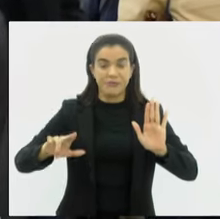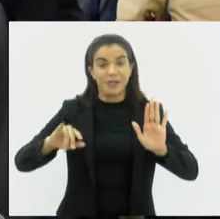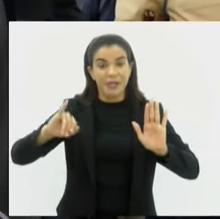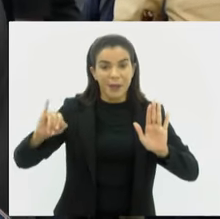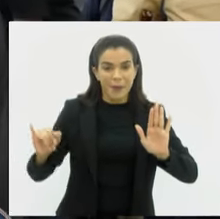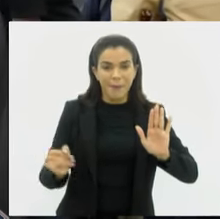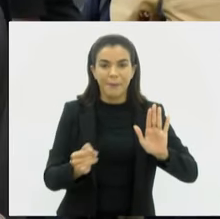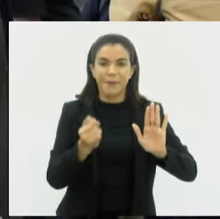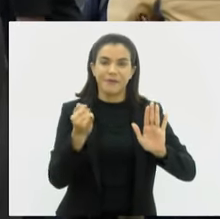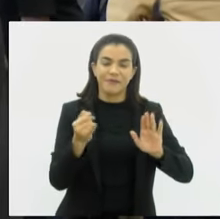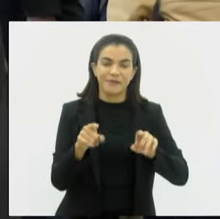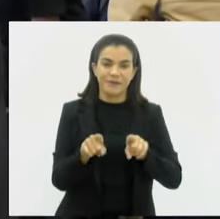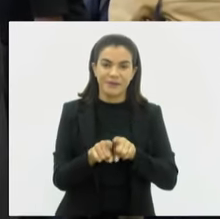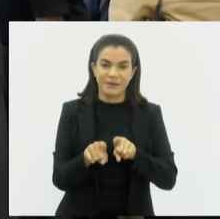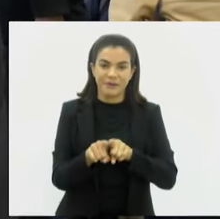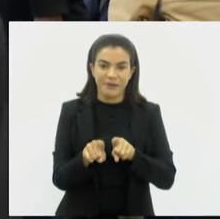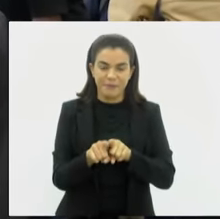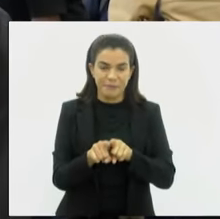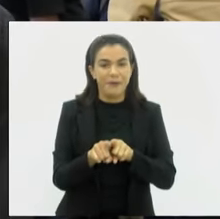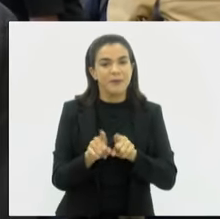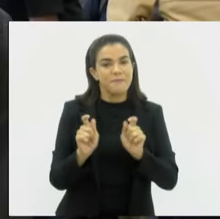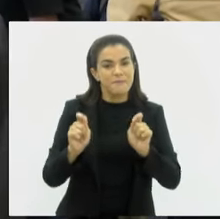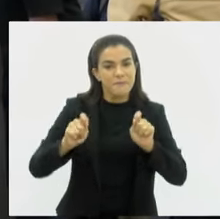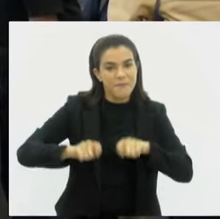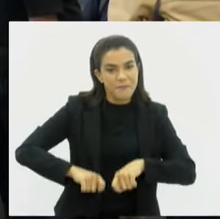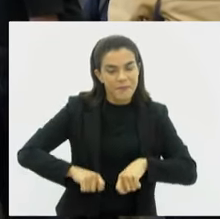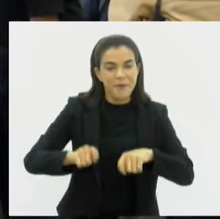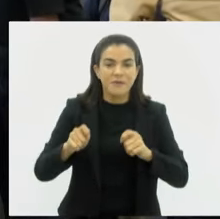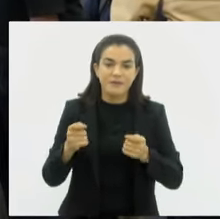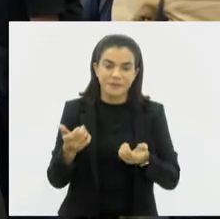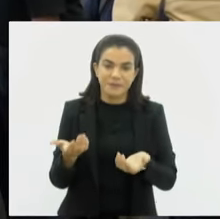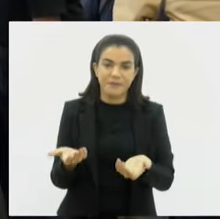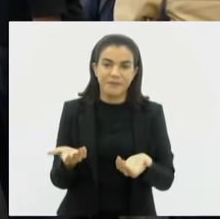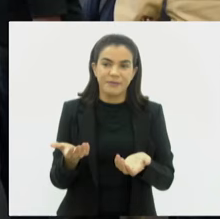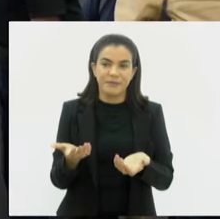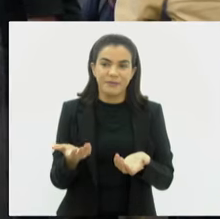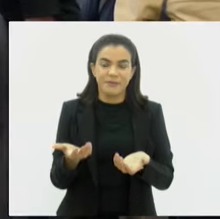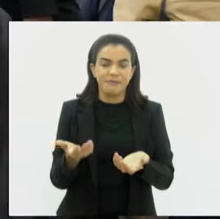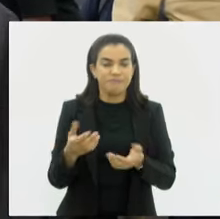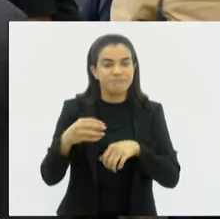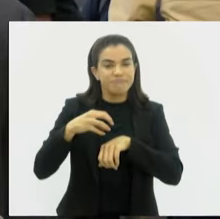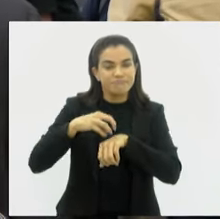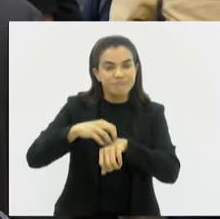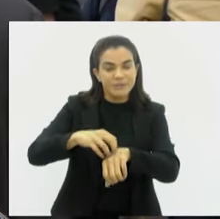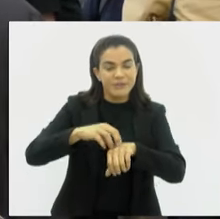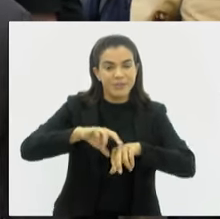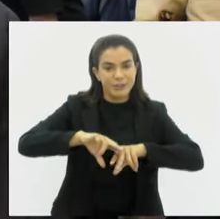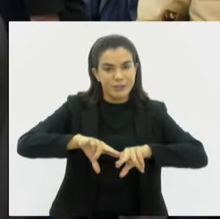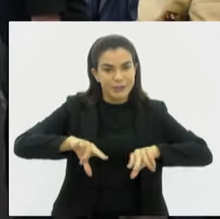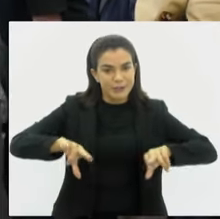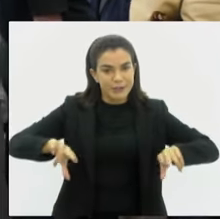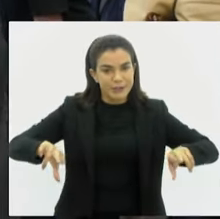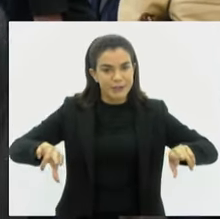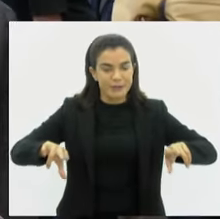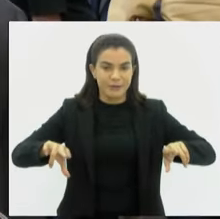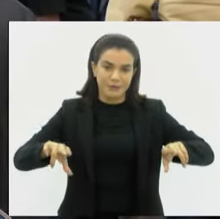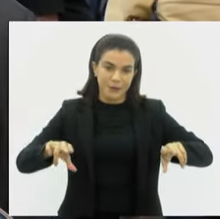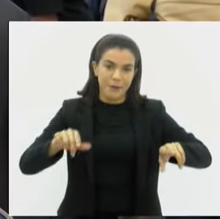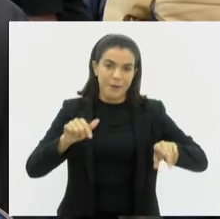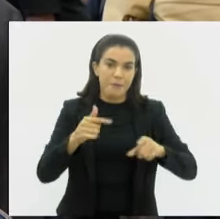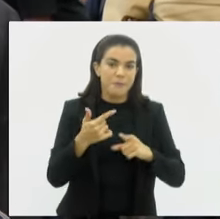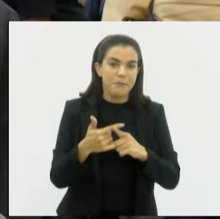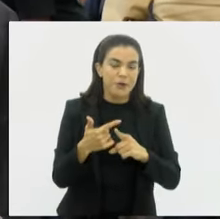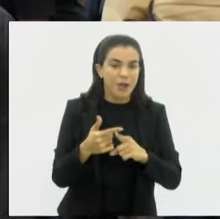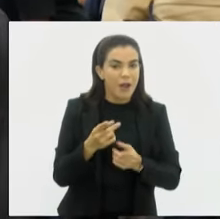aproveitar todas as possibilidades de transporte a partir da Leopoldina, que ela